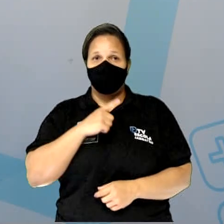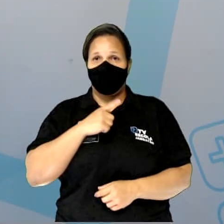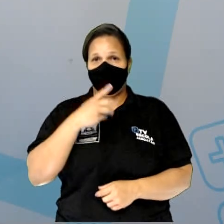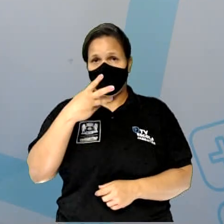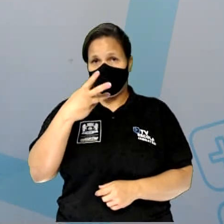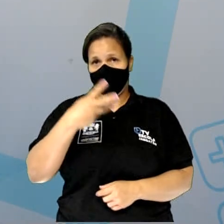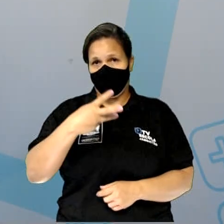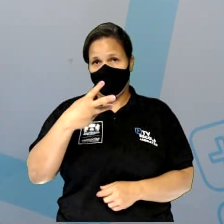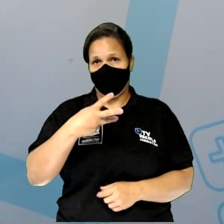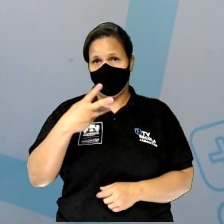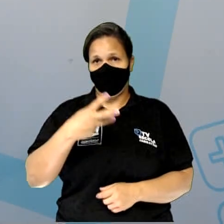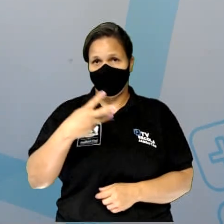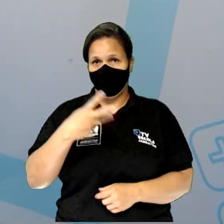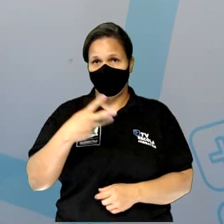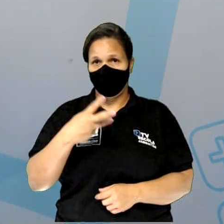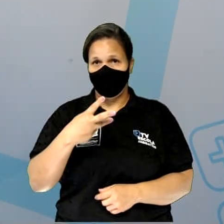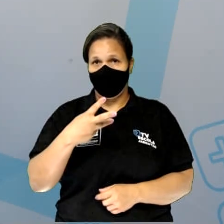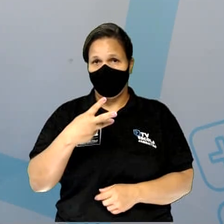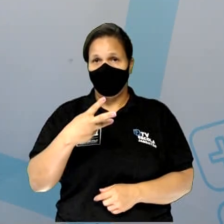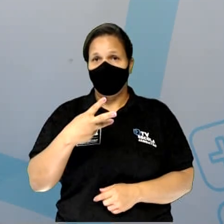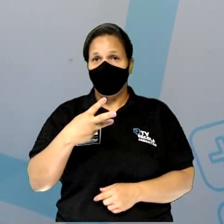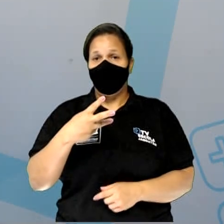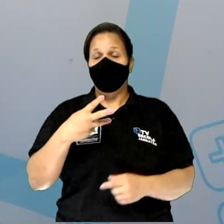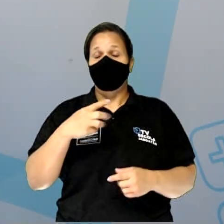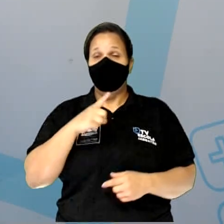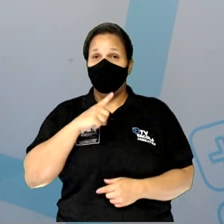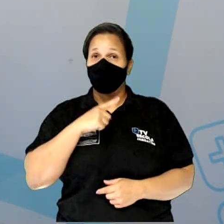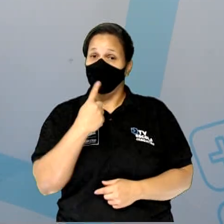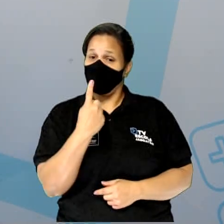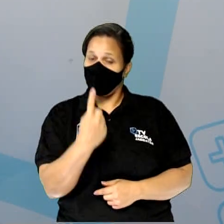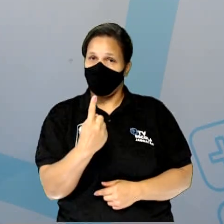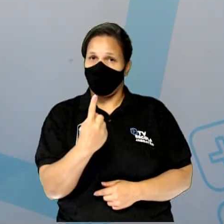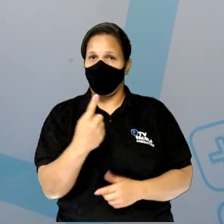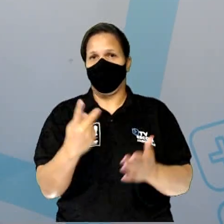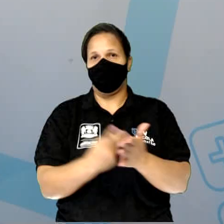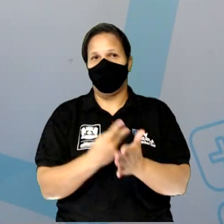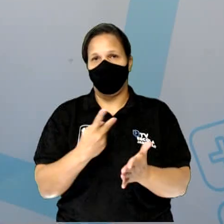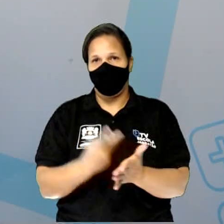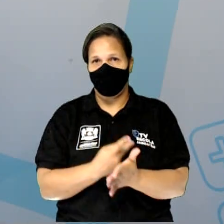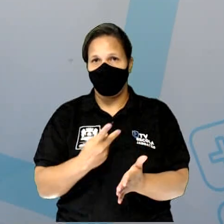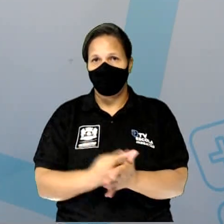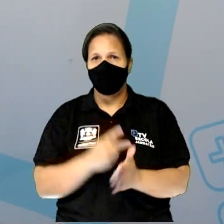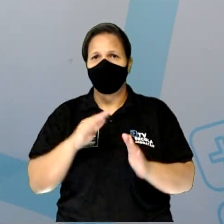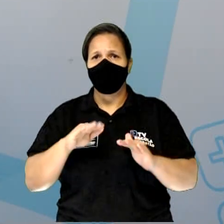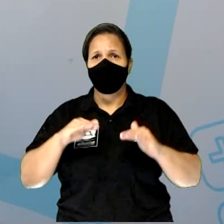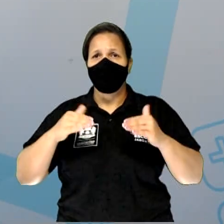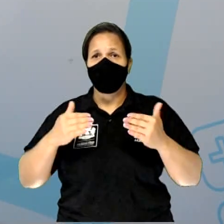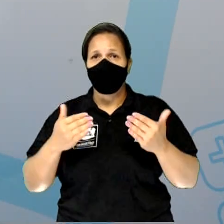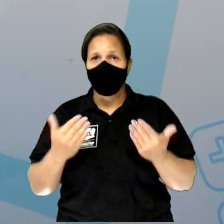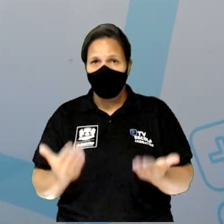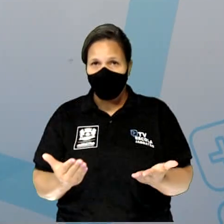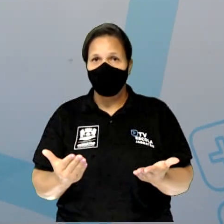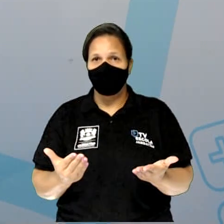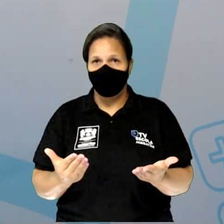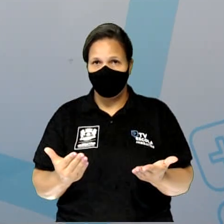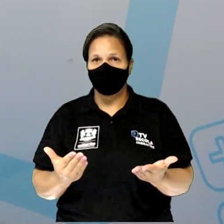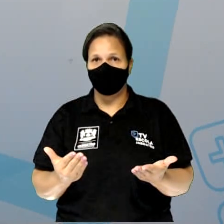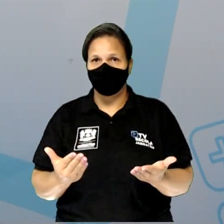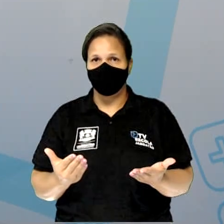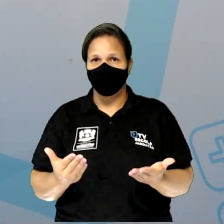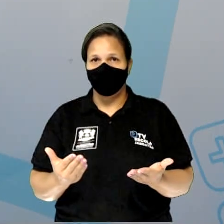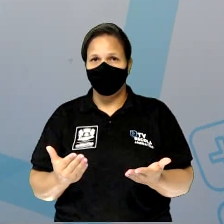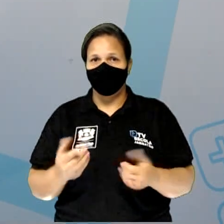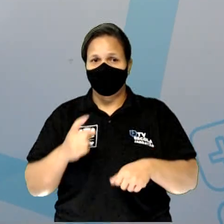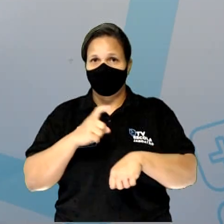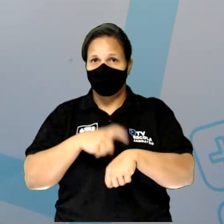sentenças. Uma delas não faz parte de zero conditional. Qual dessas não faz parte?